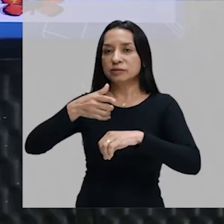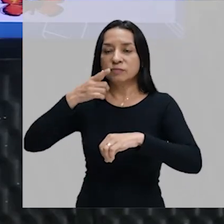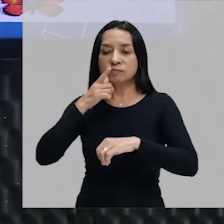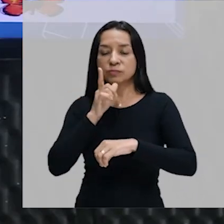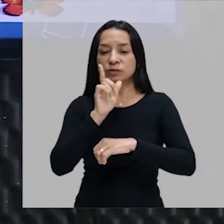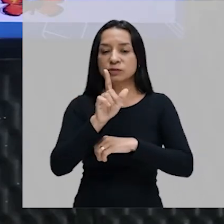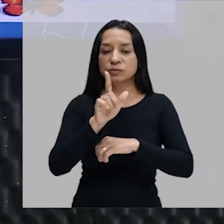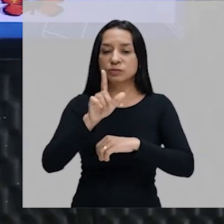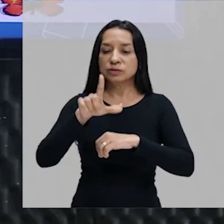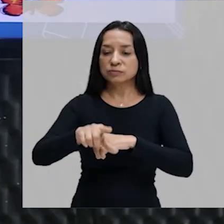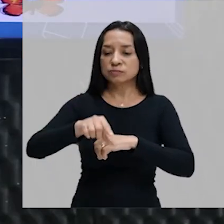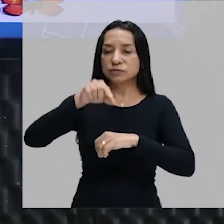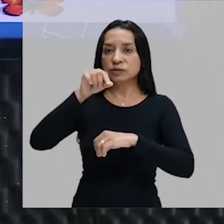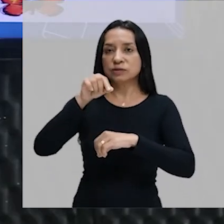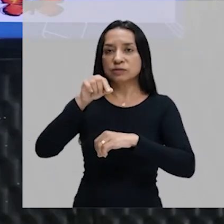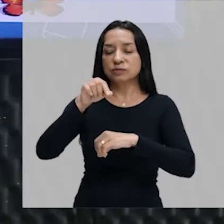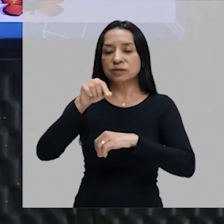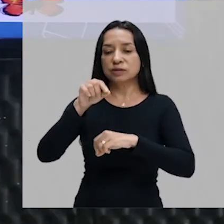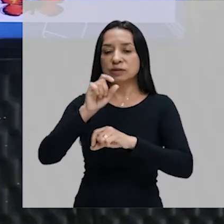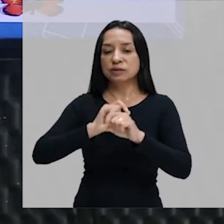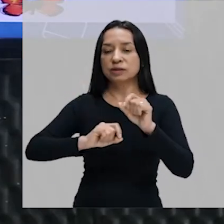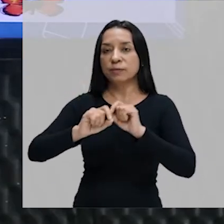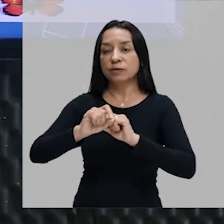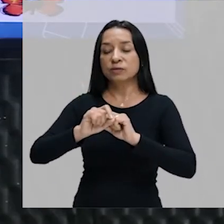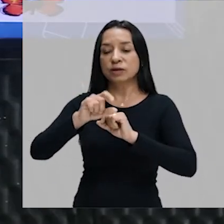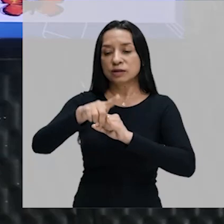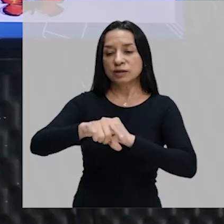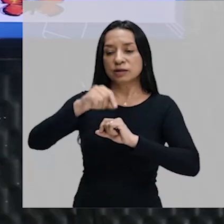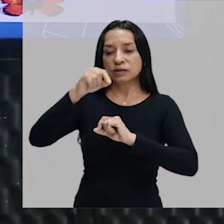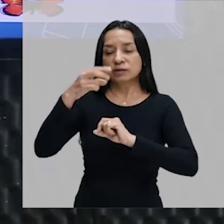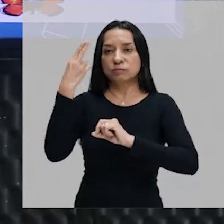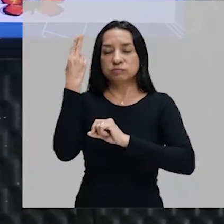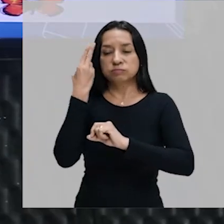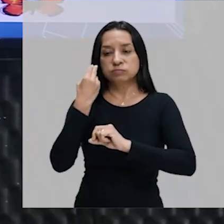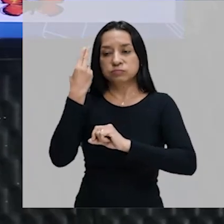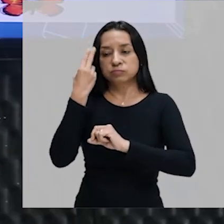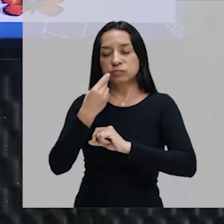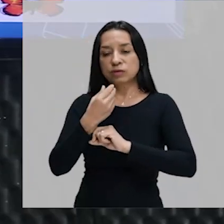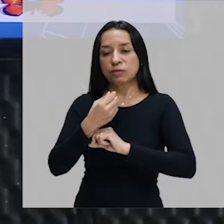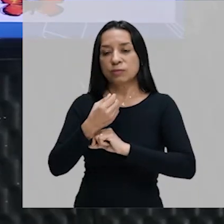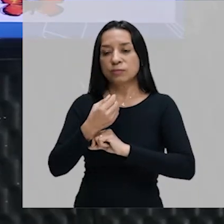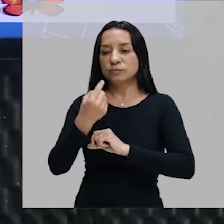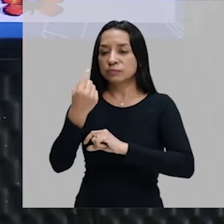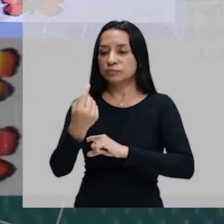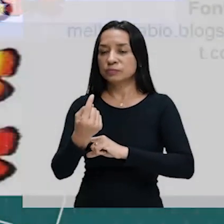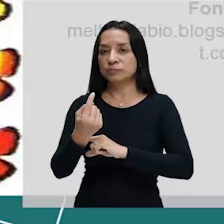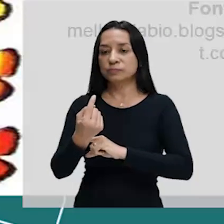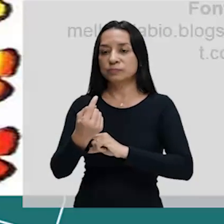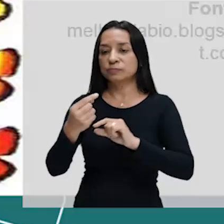elas são selecionadas pela seleção natural. Esses indivíduos dessas gerações aqui